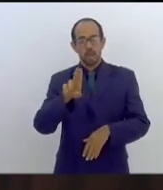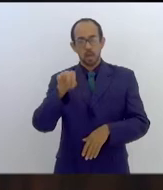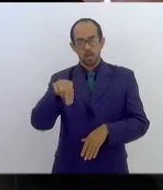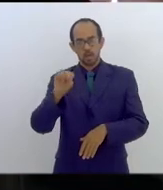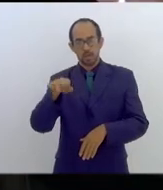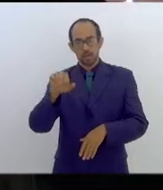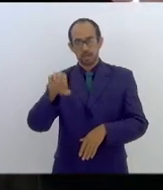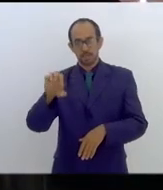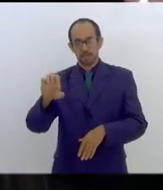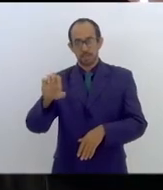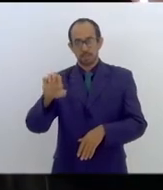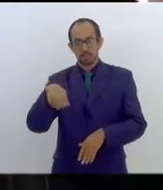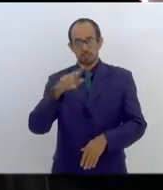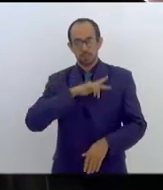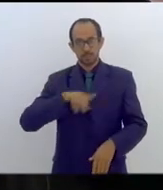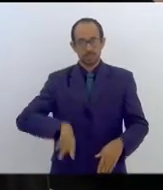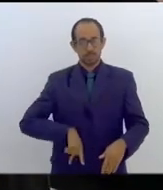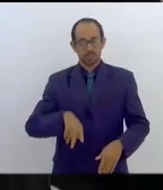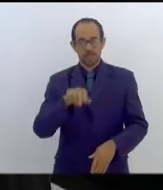maestro